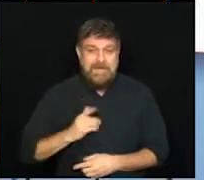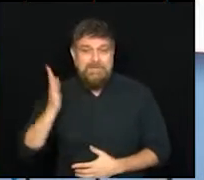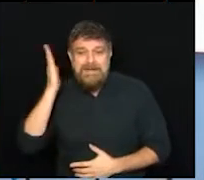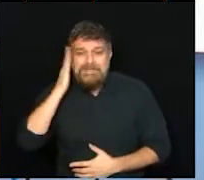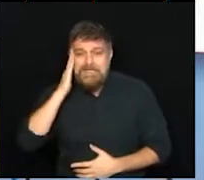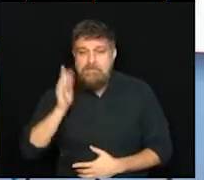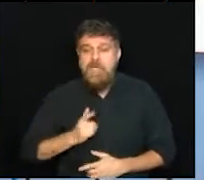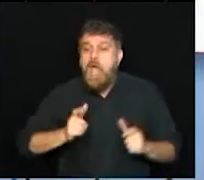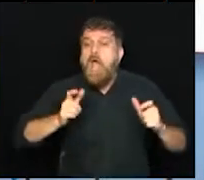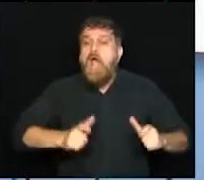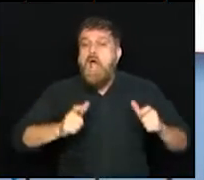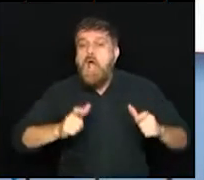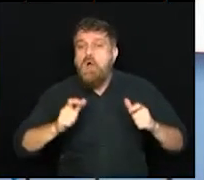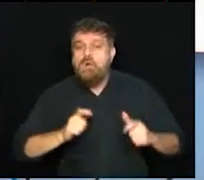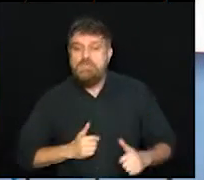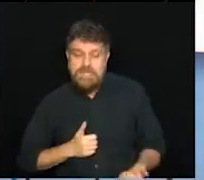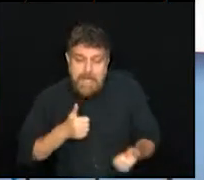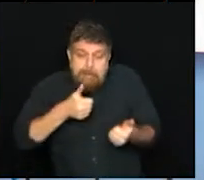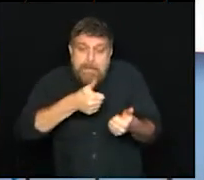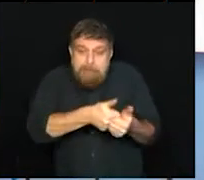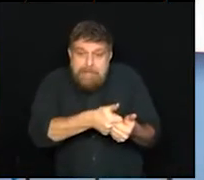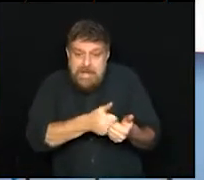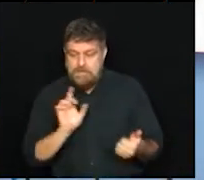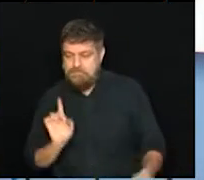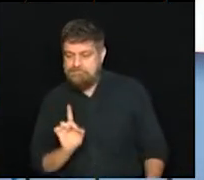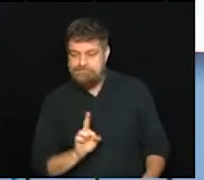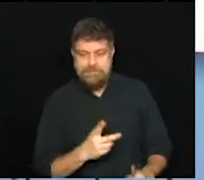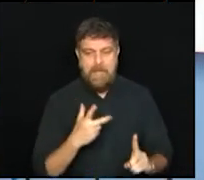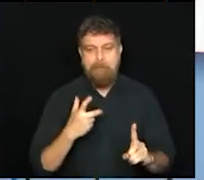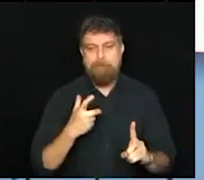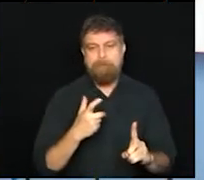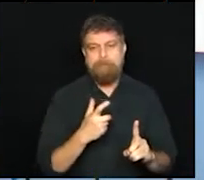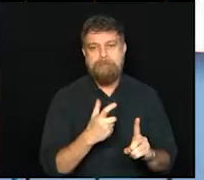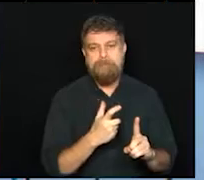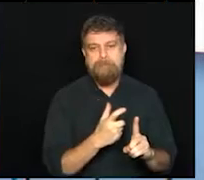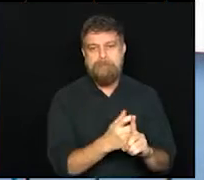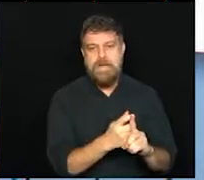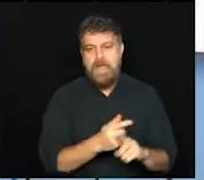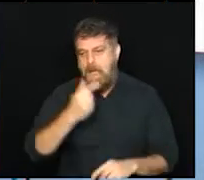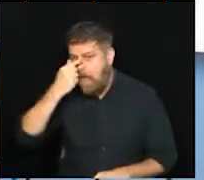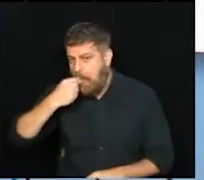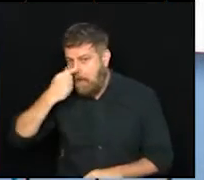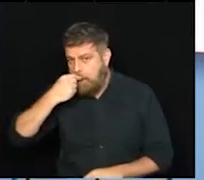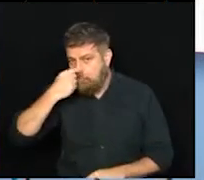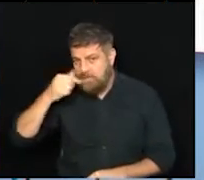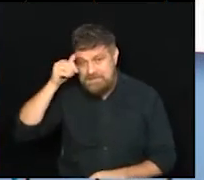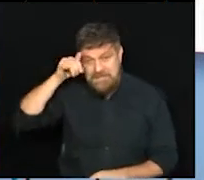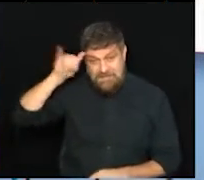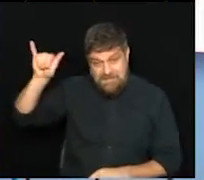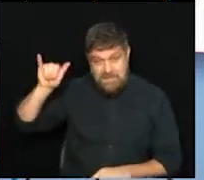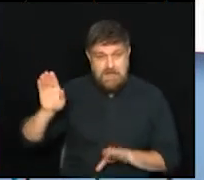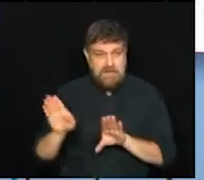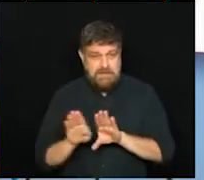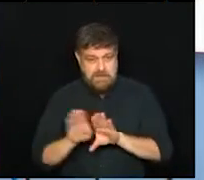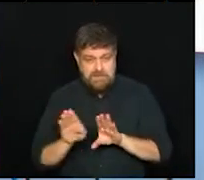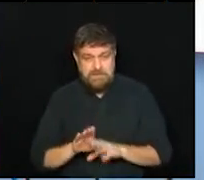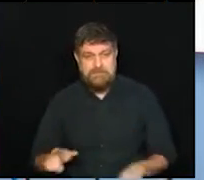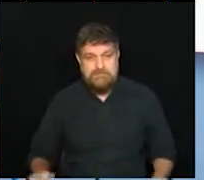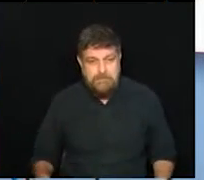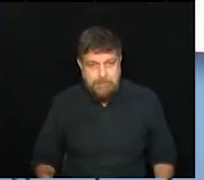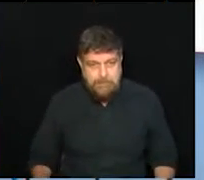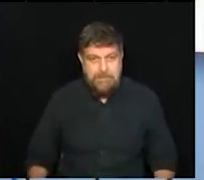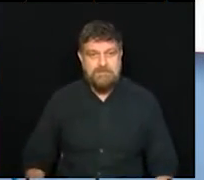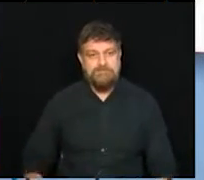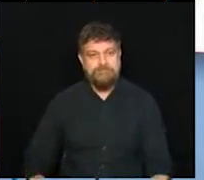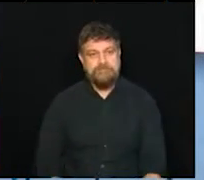verificar onde é o local que é mais perto para a vacinação contra a influenza, ou seja, a vacinação contra